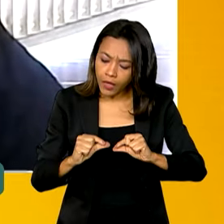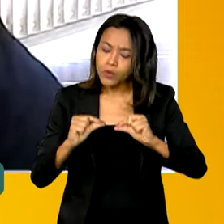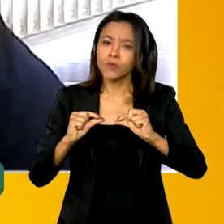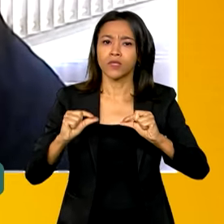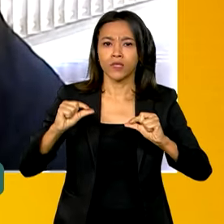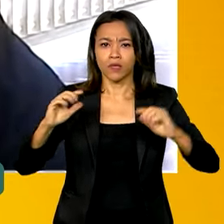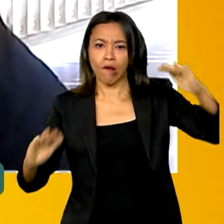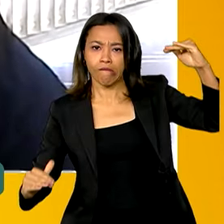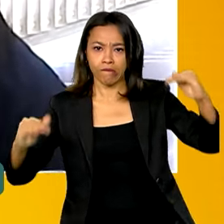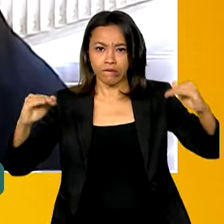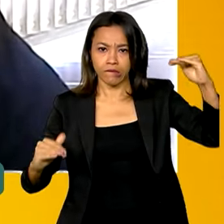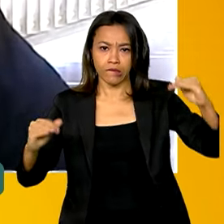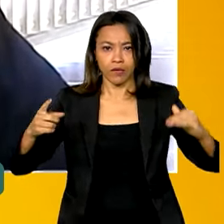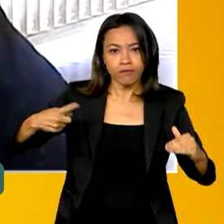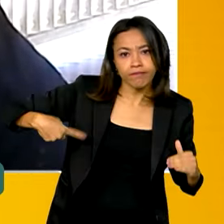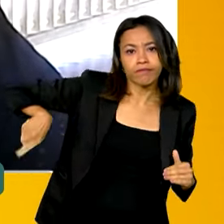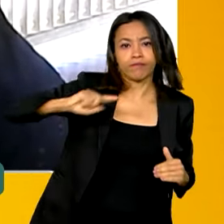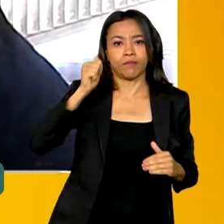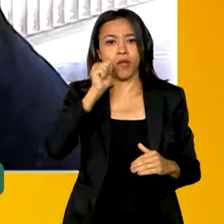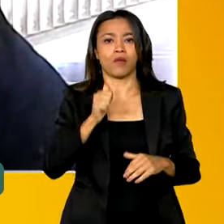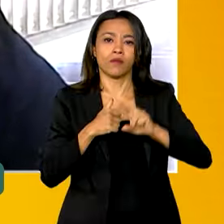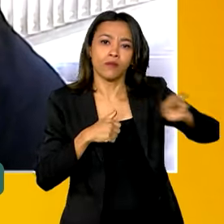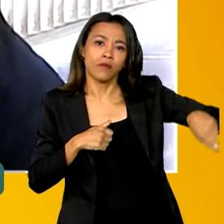gente encontra nos dados e que